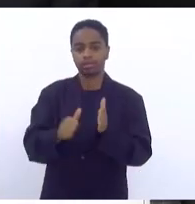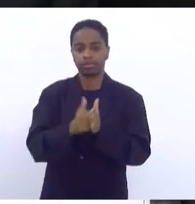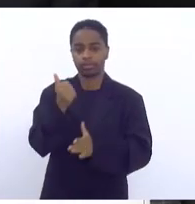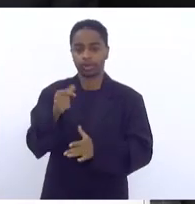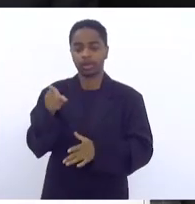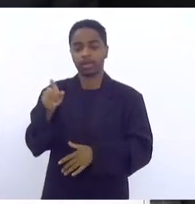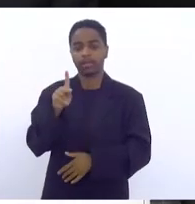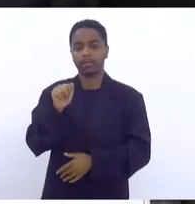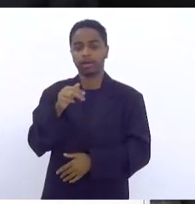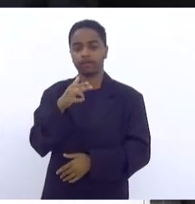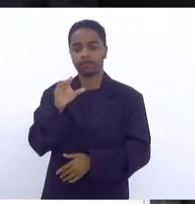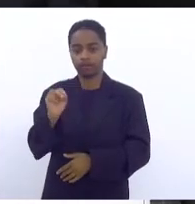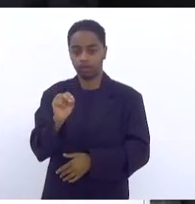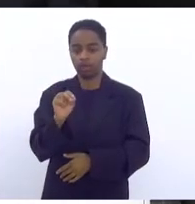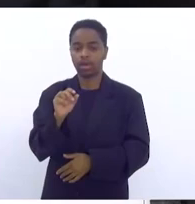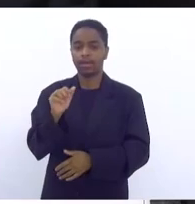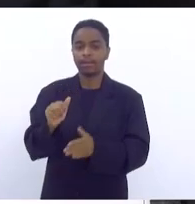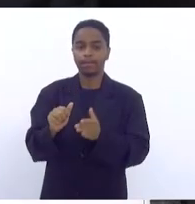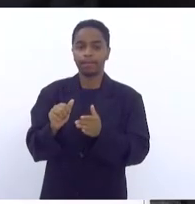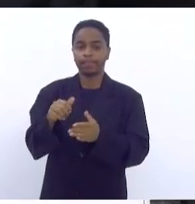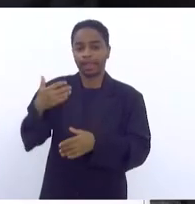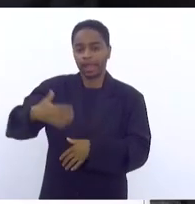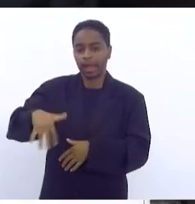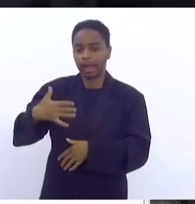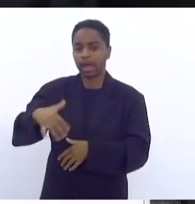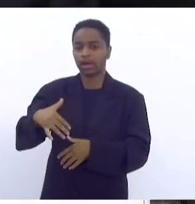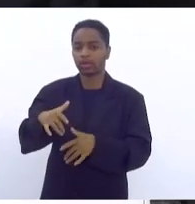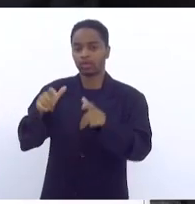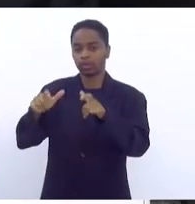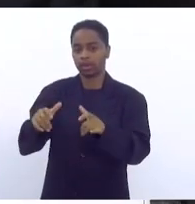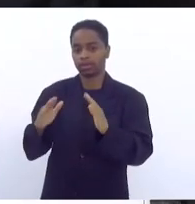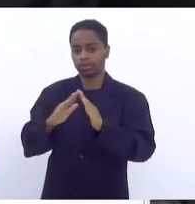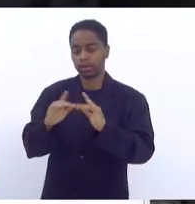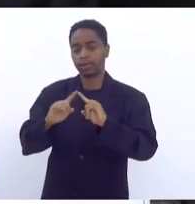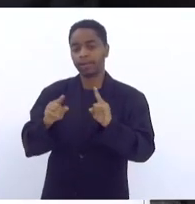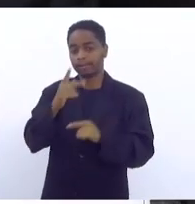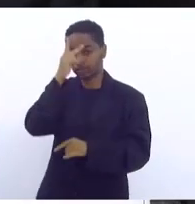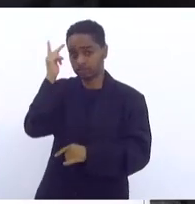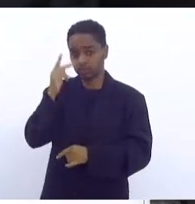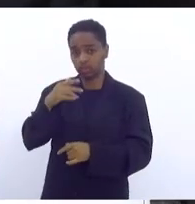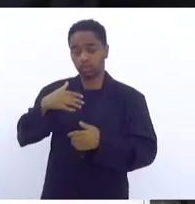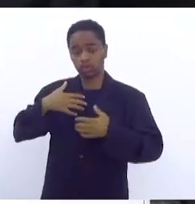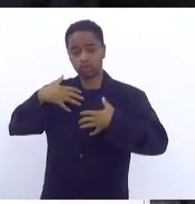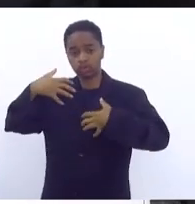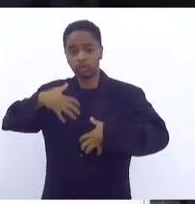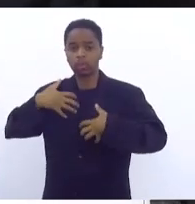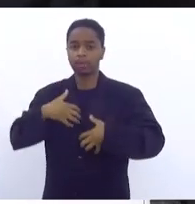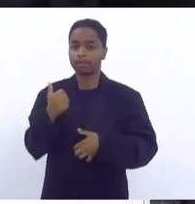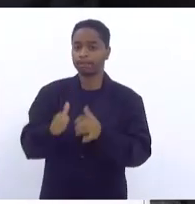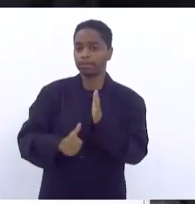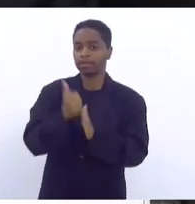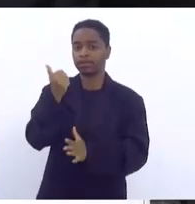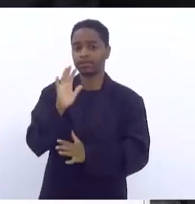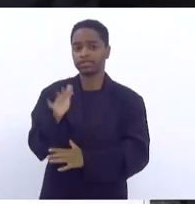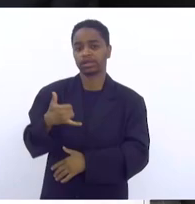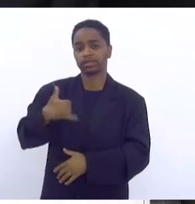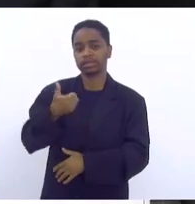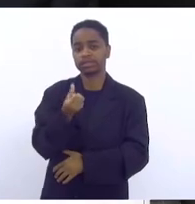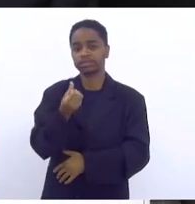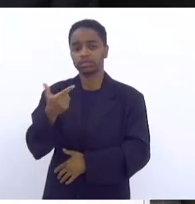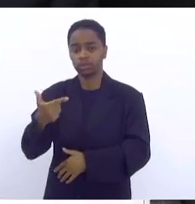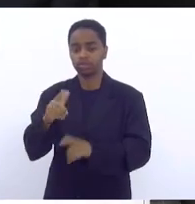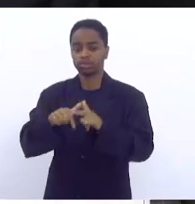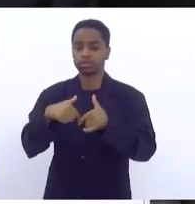Rio de Janeiro de pessoas que tomaram banho com água encanada pela primeira vez aos 62 anos de idade depois que a gente entrou nesse